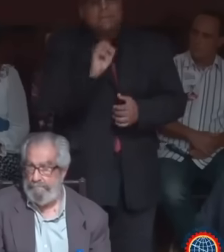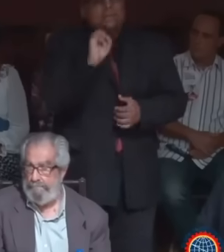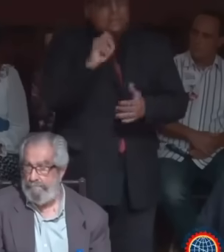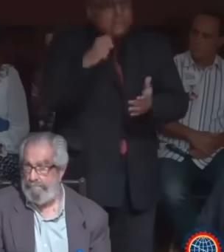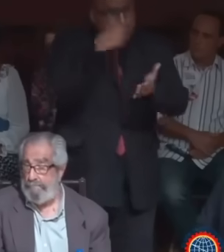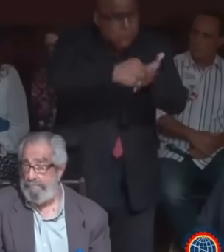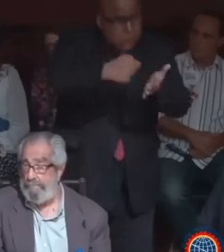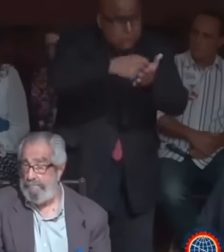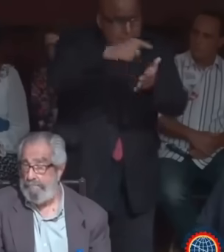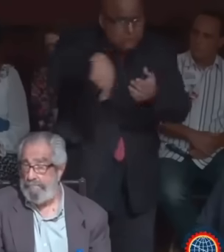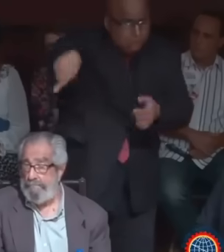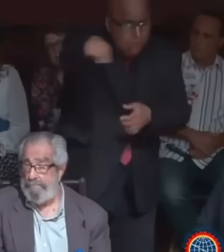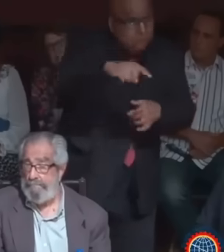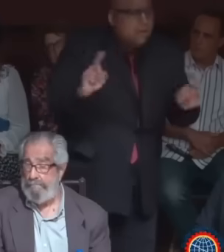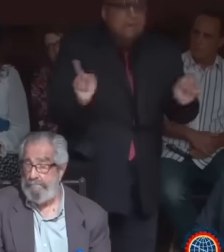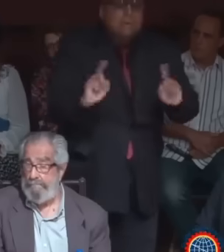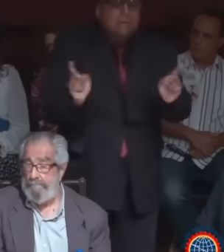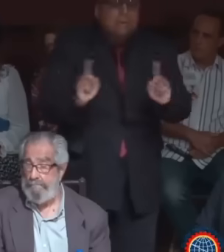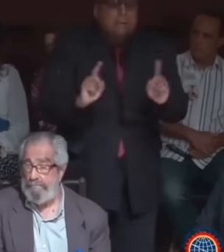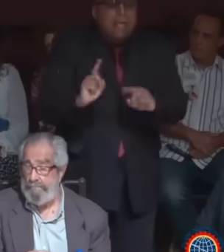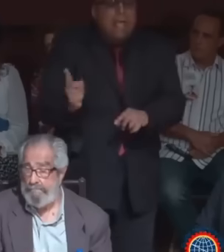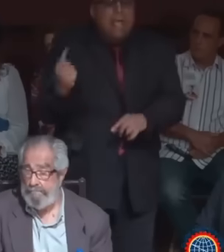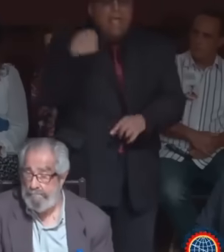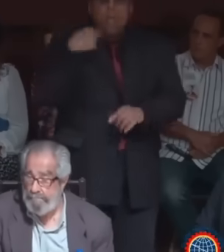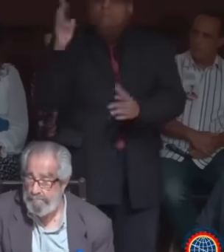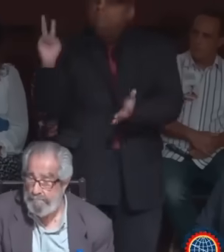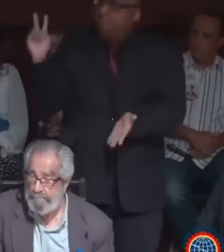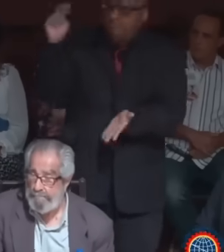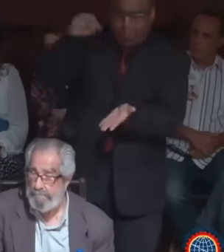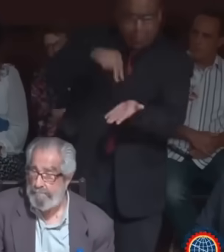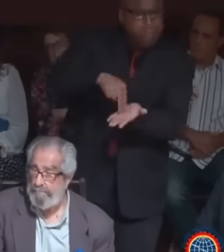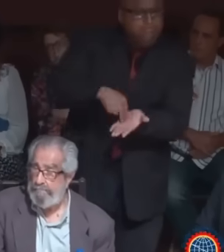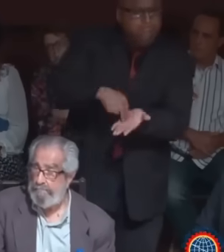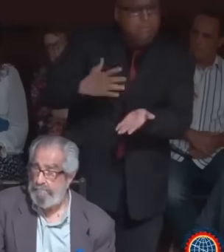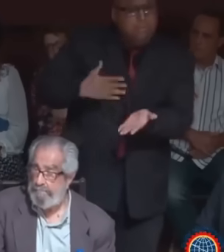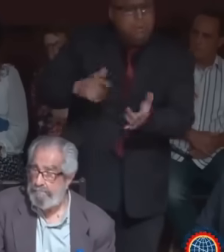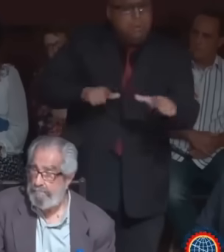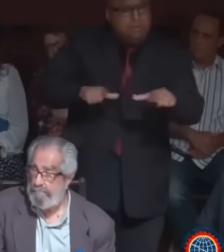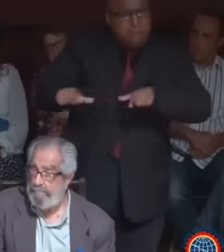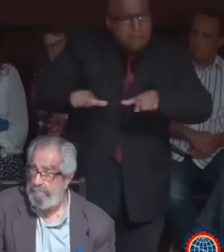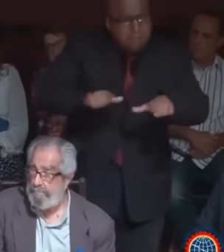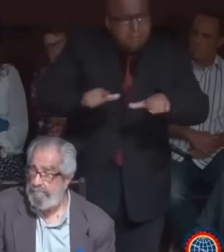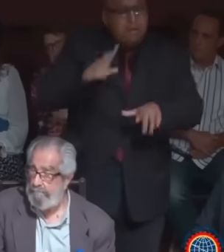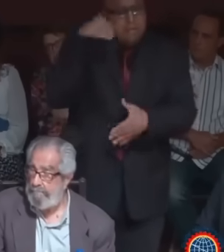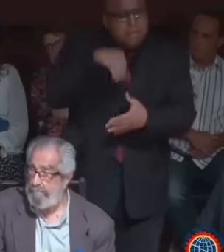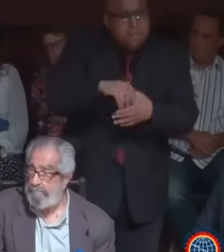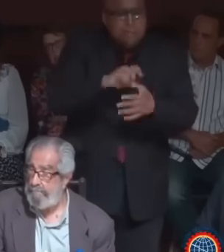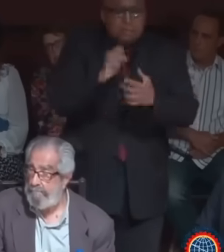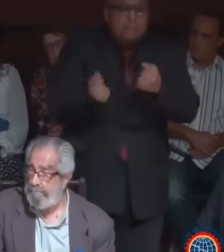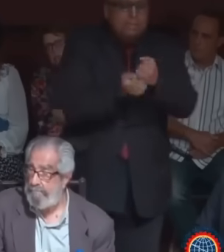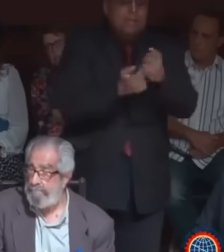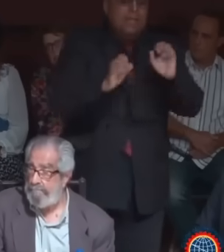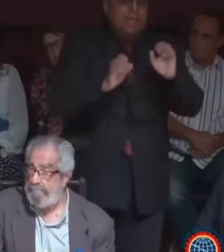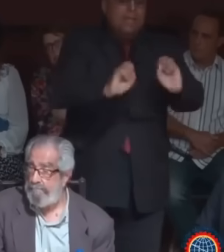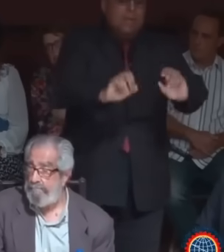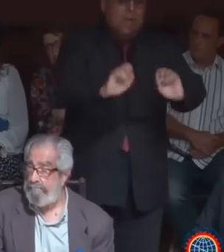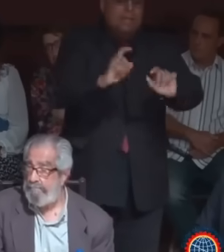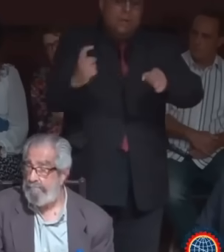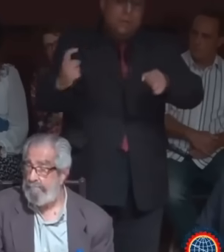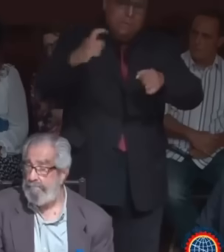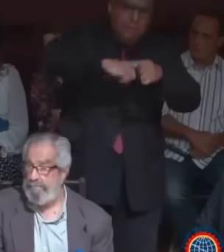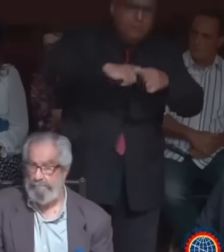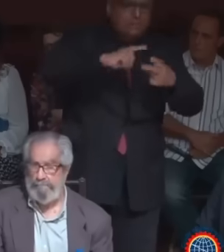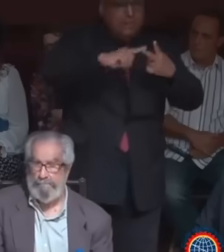se não fosse a luta de vocês, eu não teria realizado o trabalho que eu realizei no Ministério da Educação, em parceria